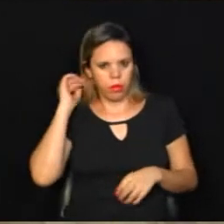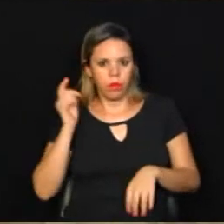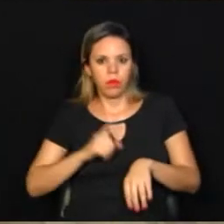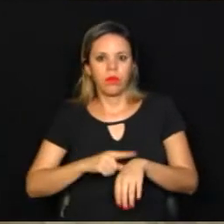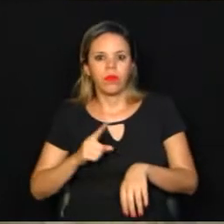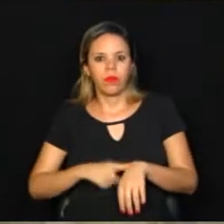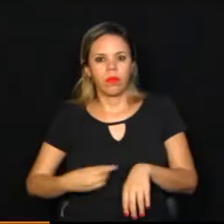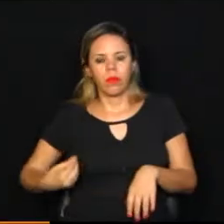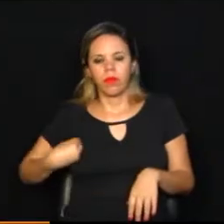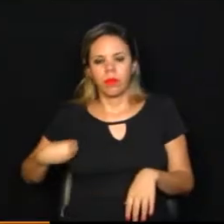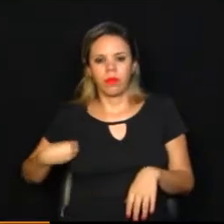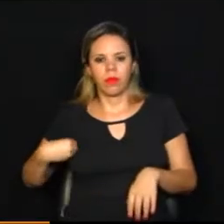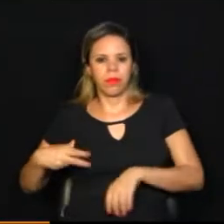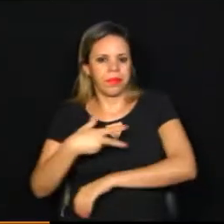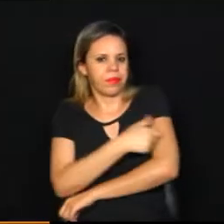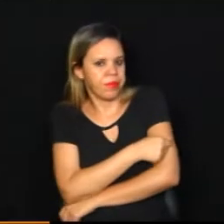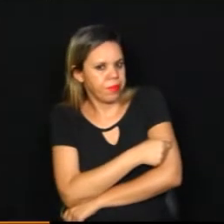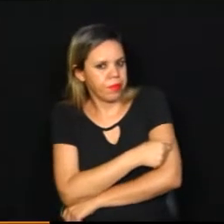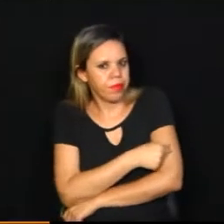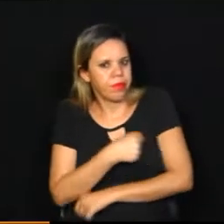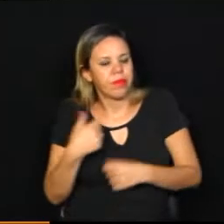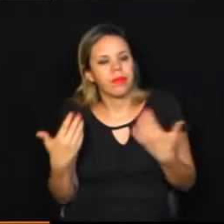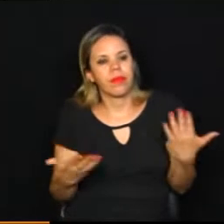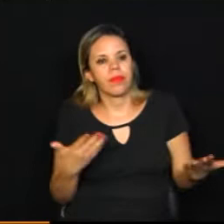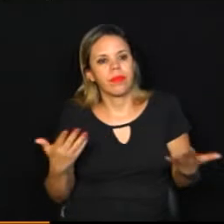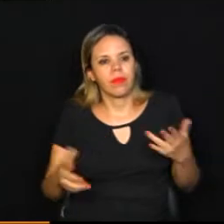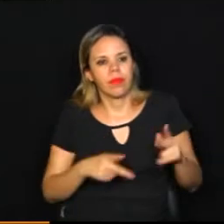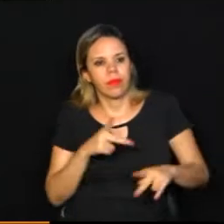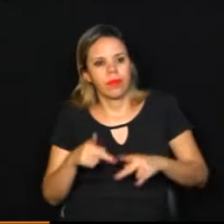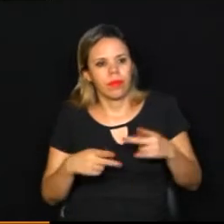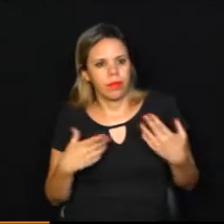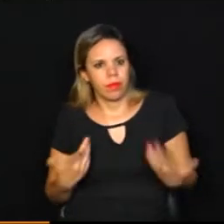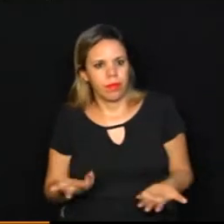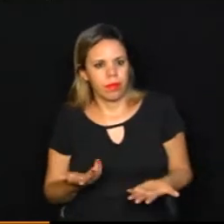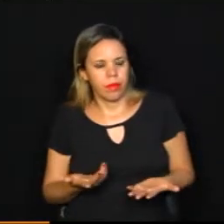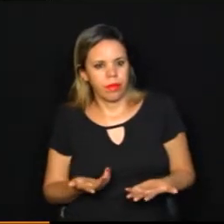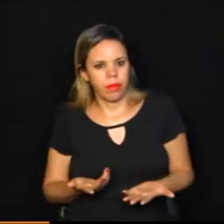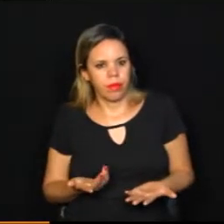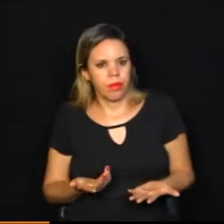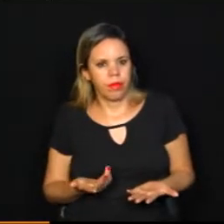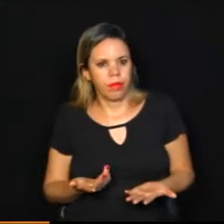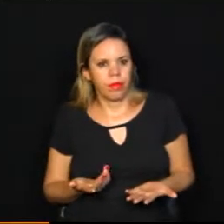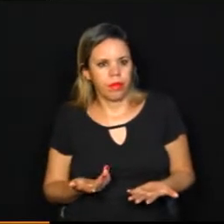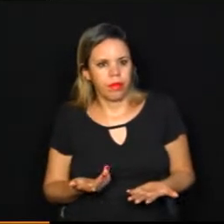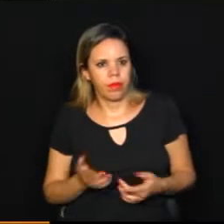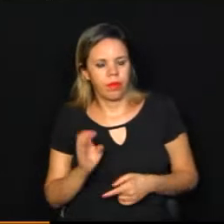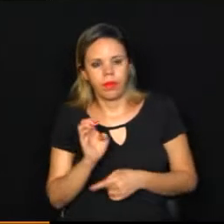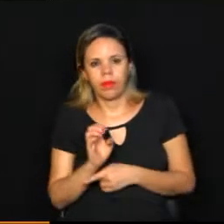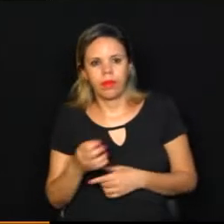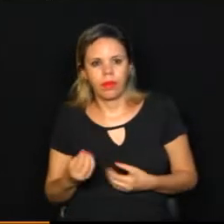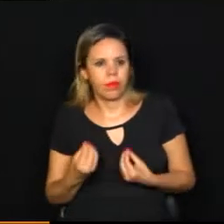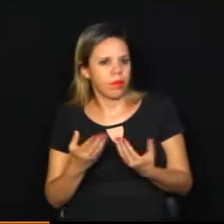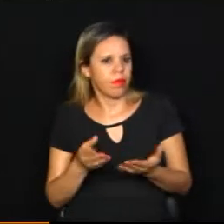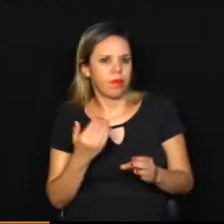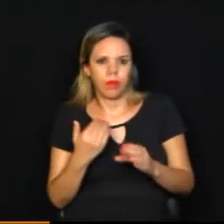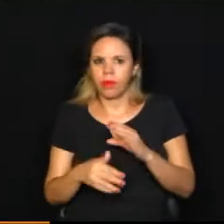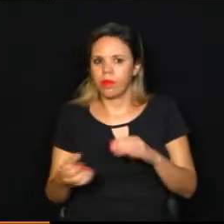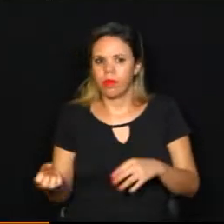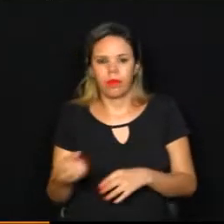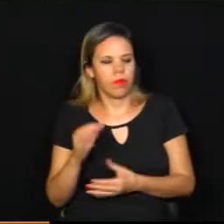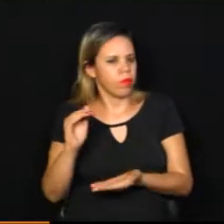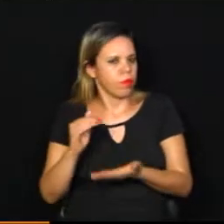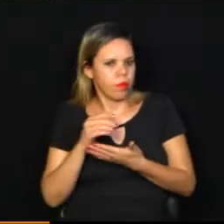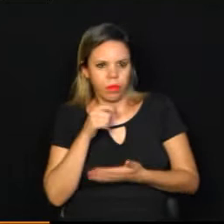que nós estamos da vacinação, qual que é o público. A pasta estadual já informou que não enviará novas doses